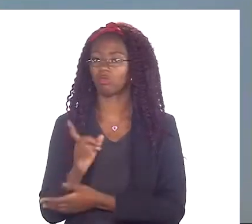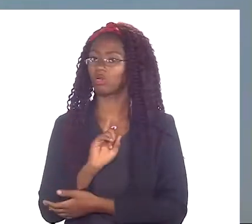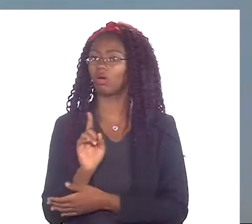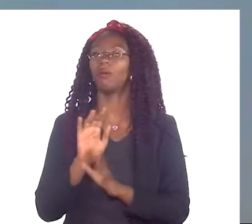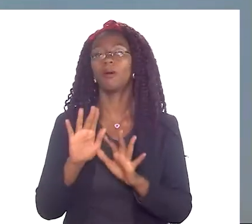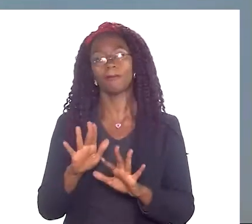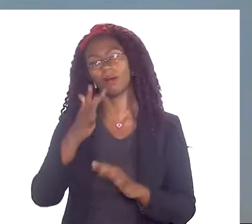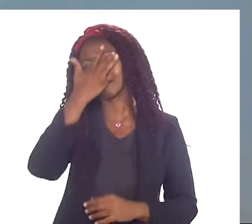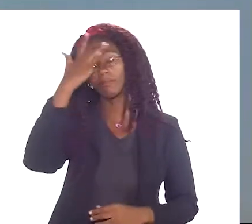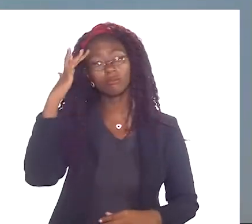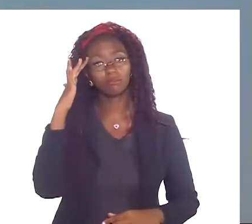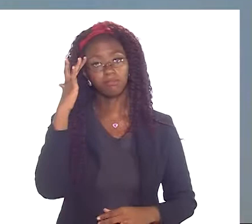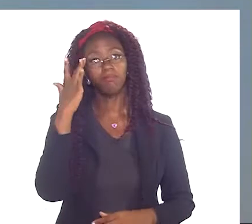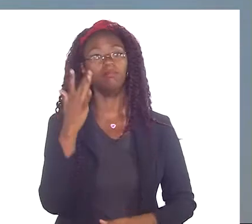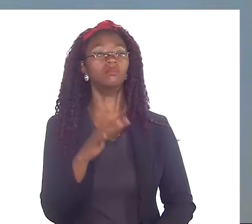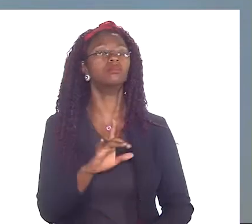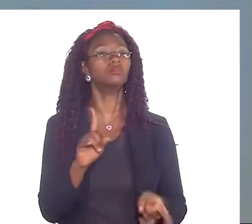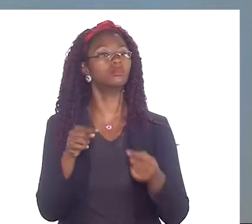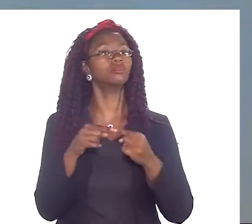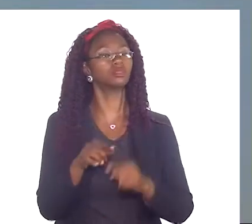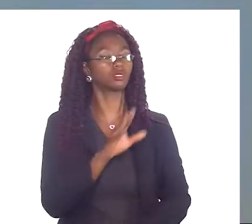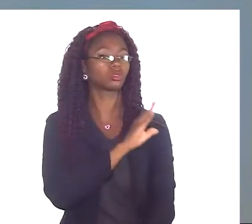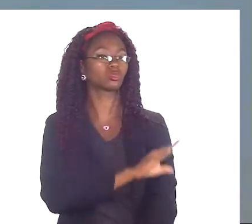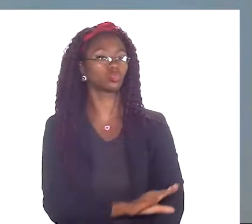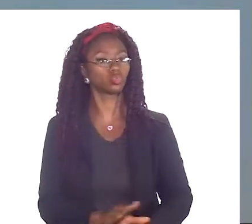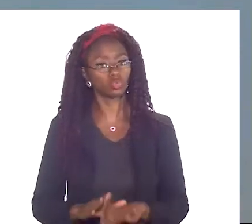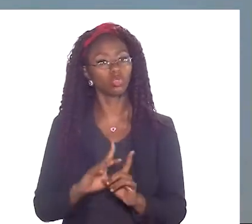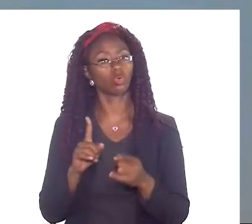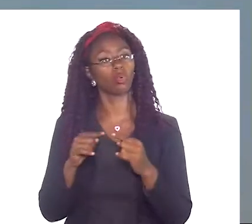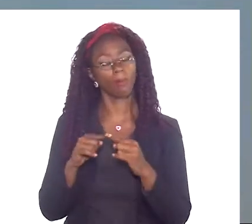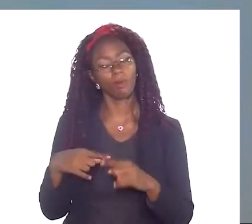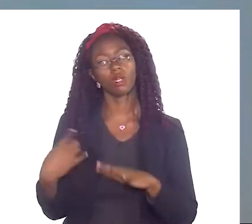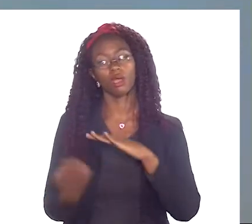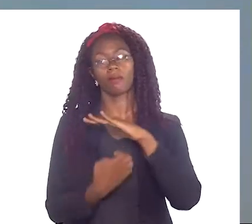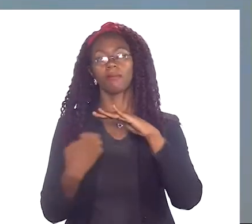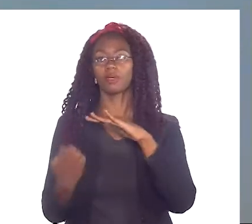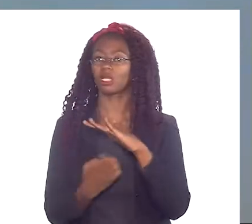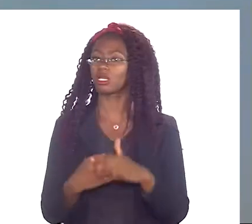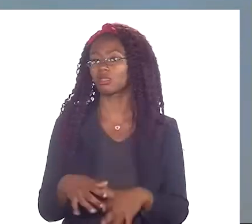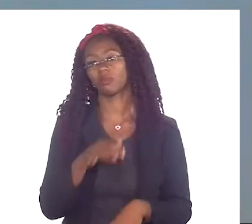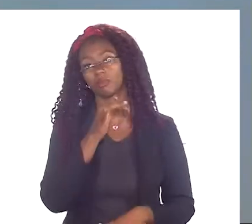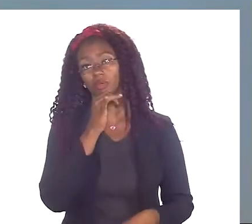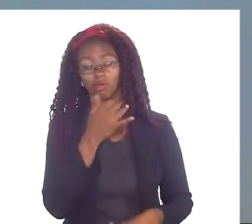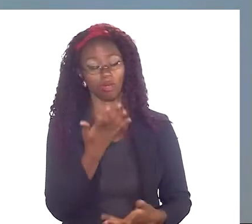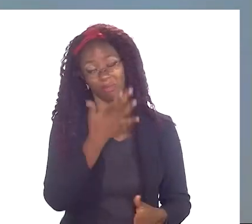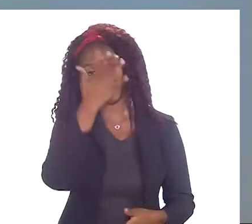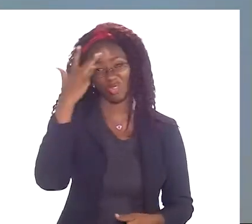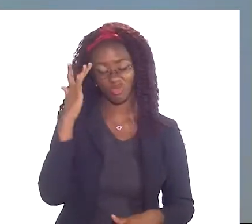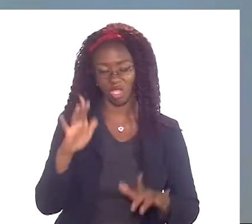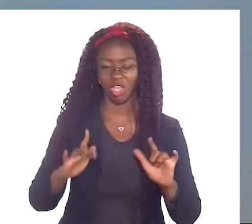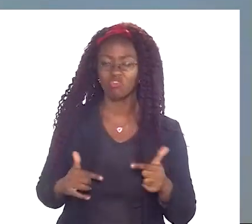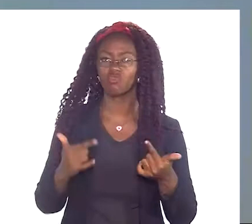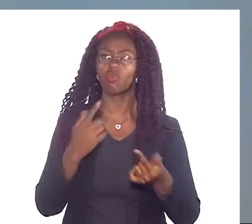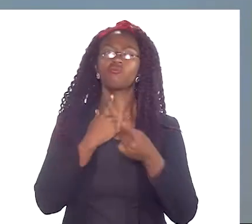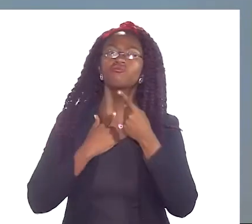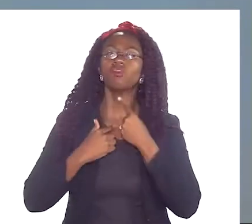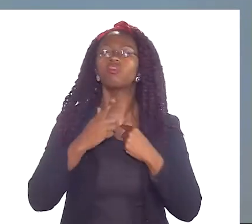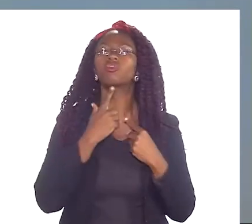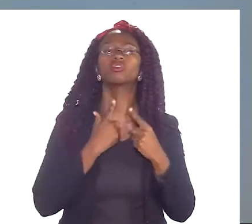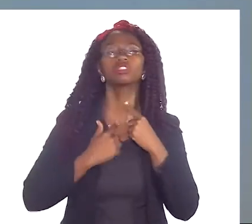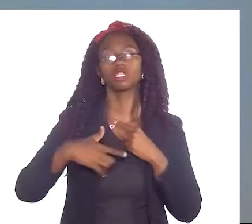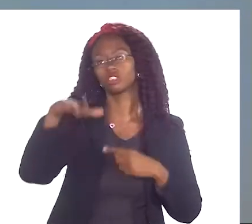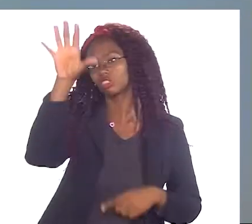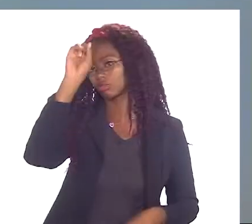gente busca pessoas muito aderentes à nossa cultura e aos valores da companhia, né? E a pessoa tendo uma atitude, tendo